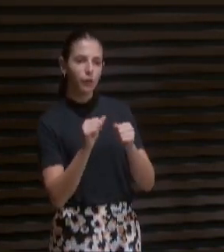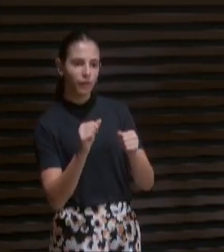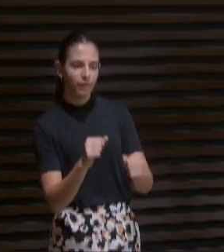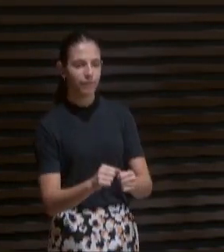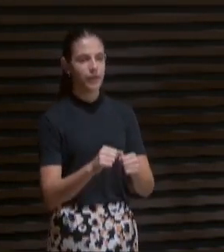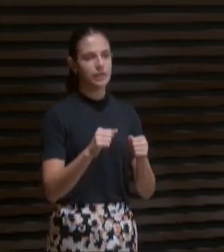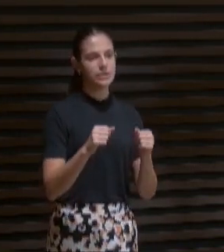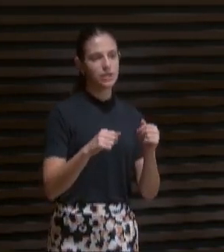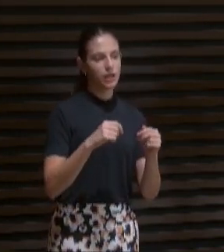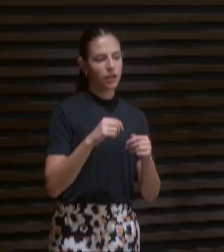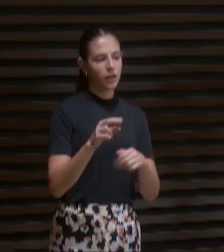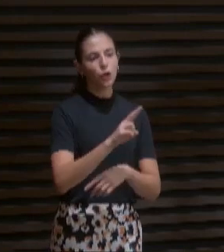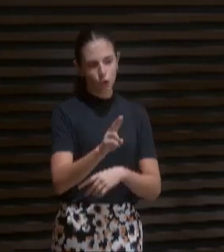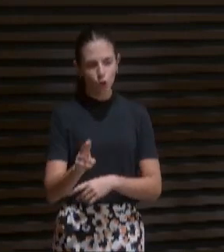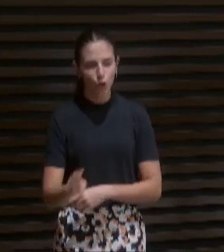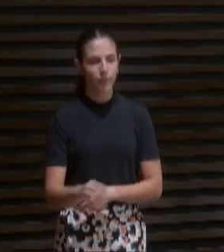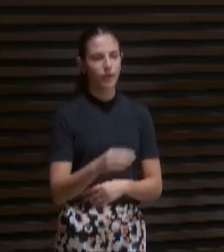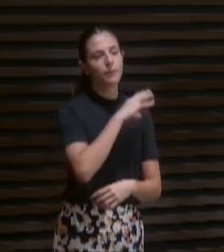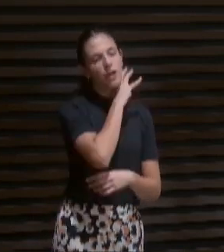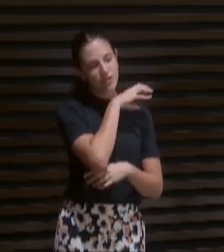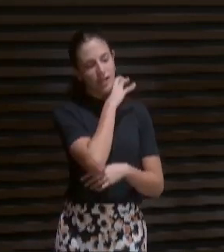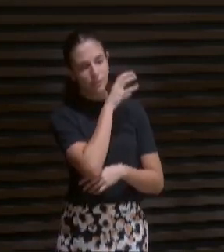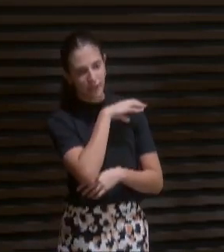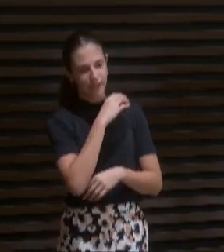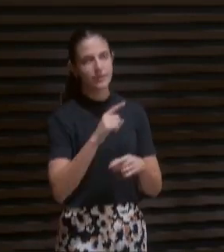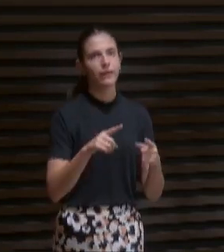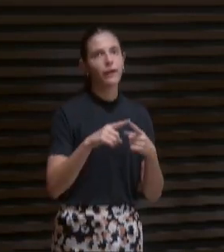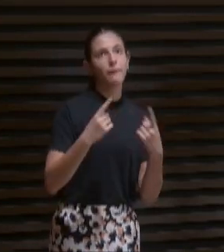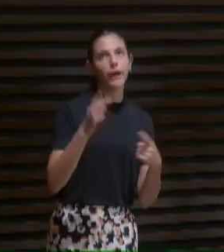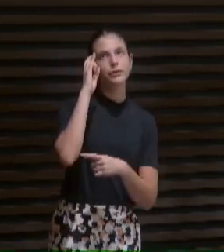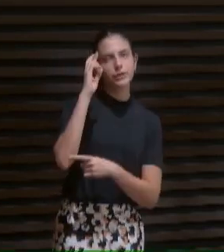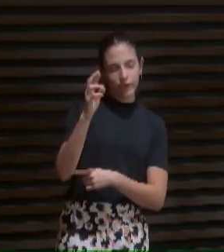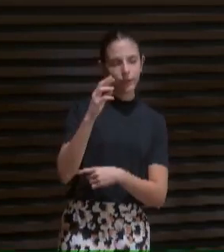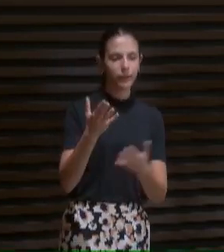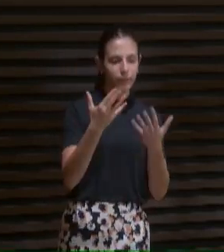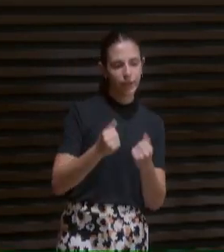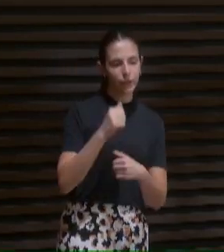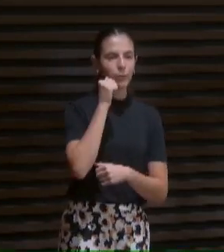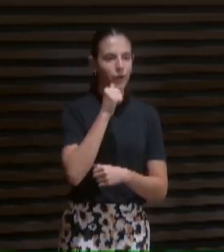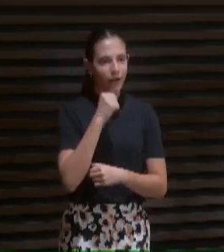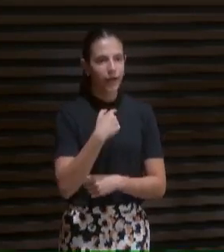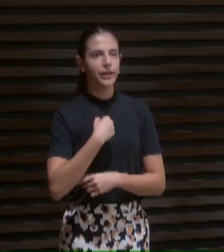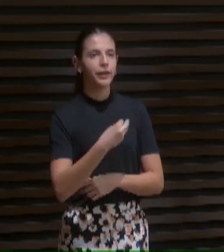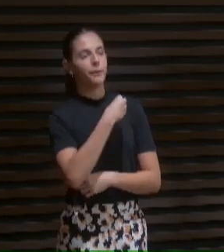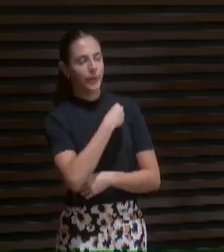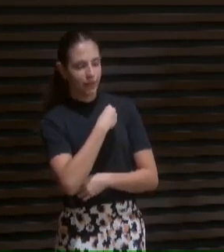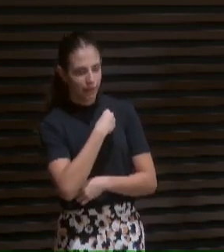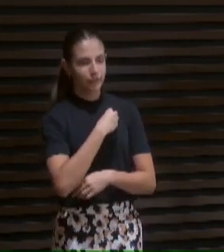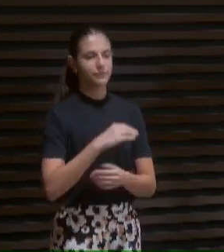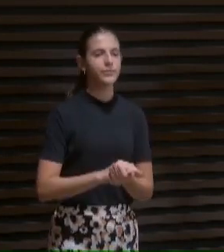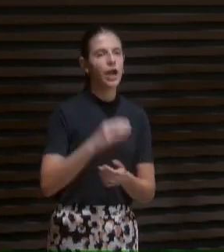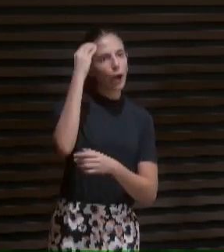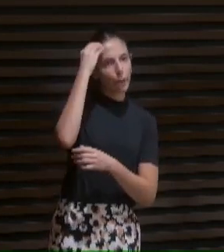estava tão bem lá, e o Senhor inventou, a mulher que tu me deste por esposa. O Senhor não tinha outra coisa para